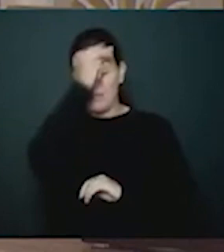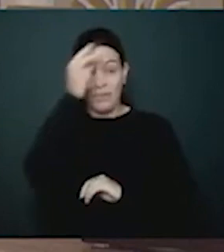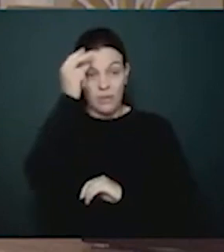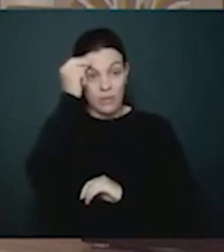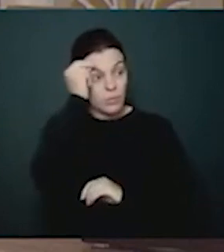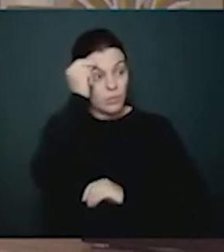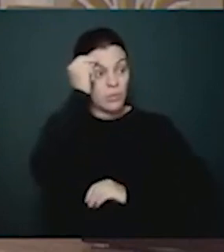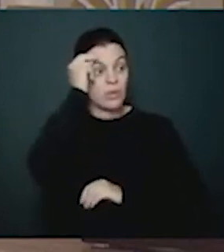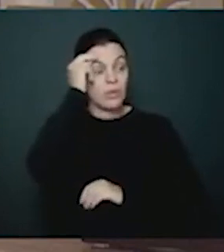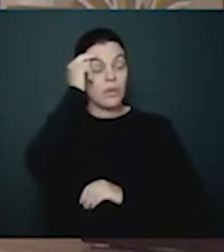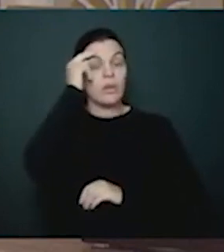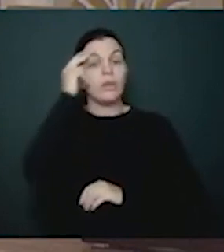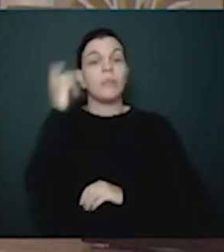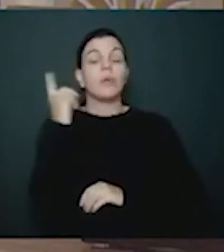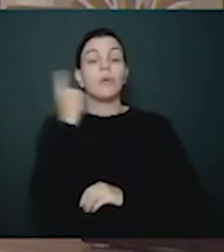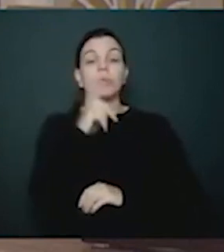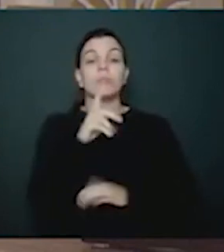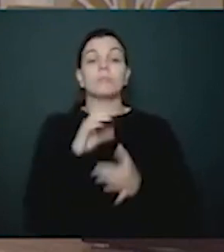Educação tenha